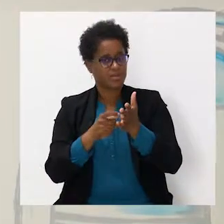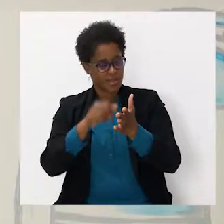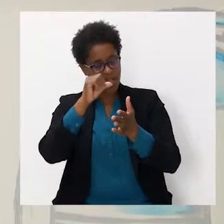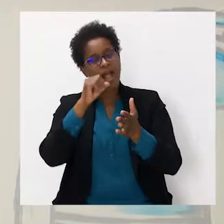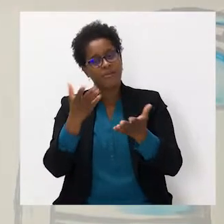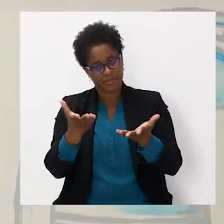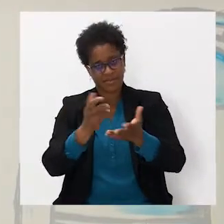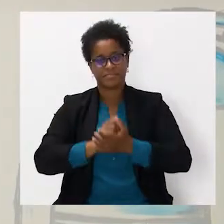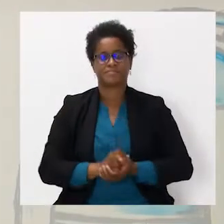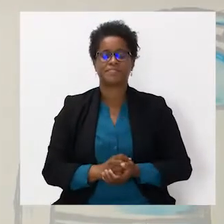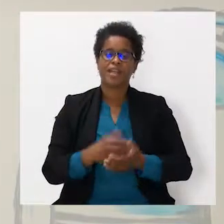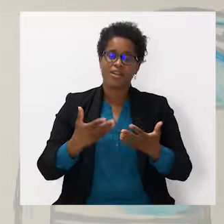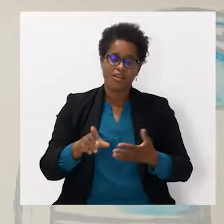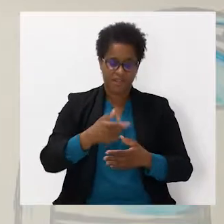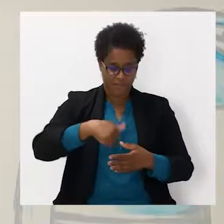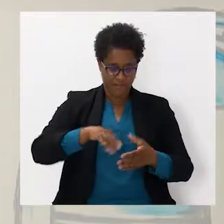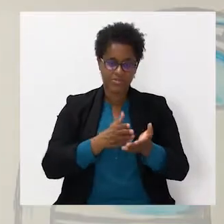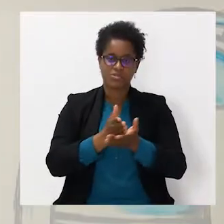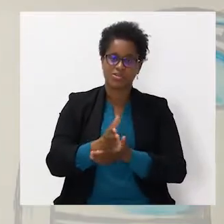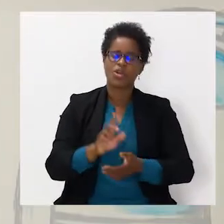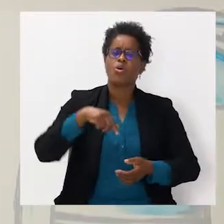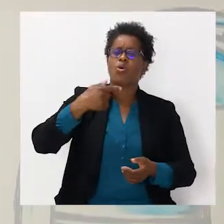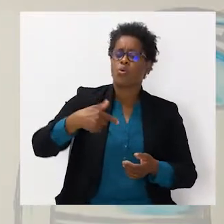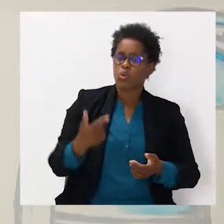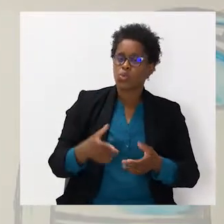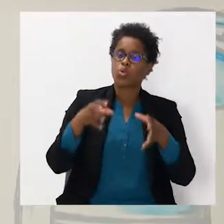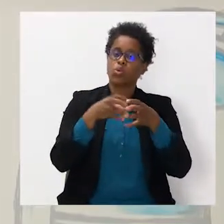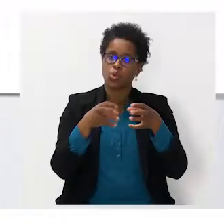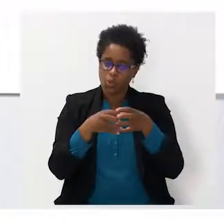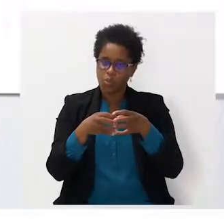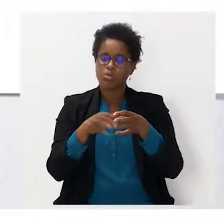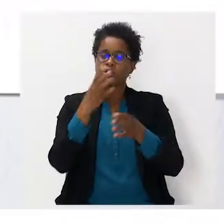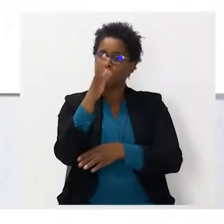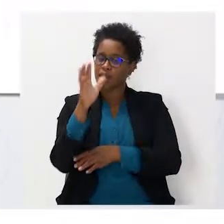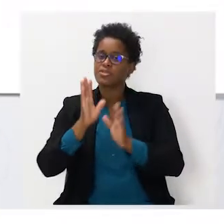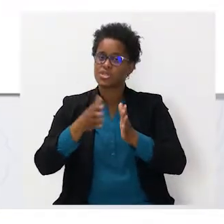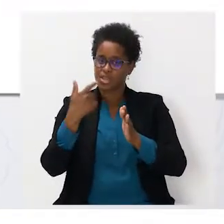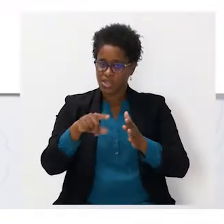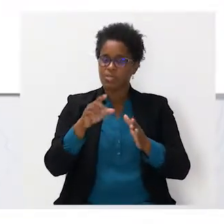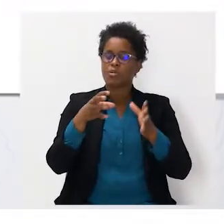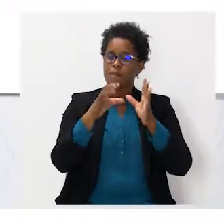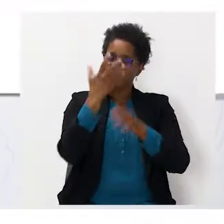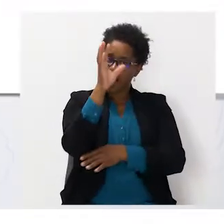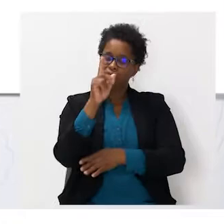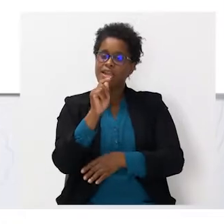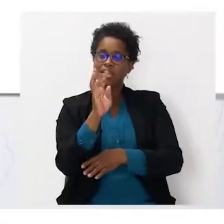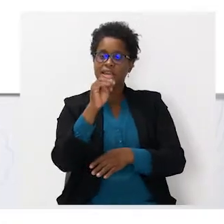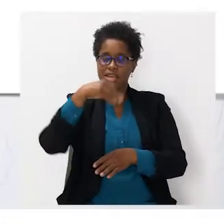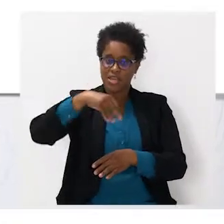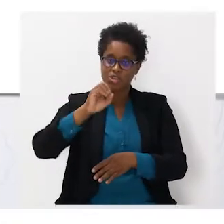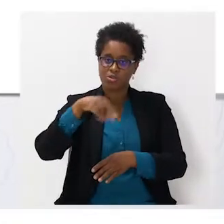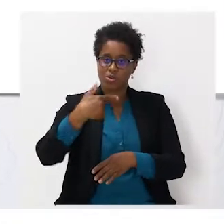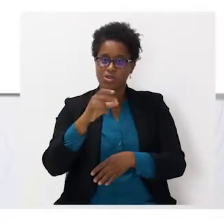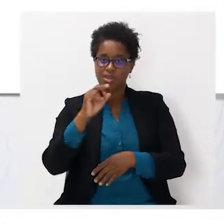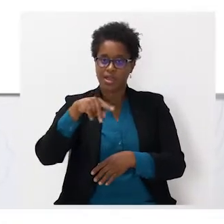água. Continuemos. Vamos ver o outro grupo de plantas. Já vimos plantas espontâneas, agora são